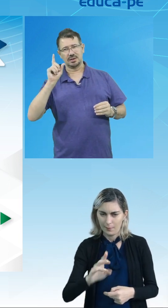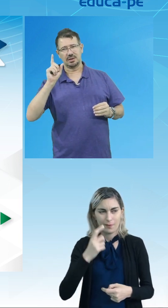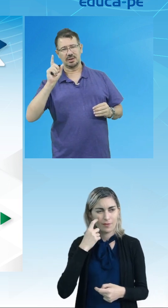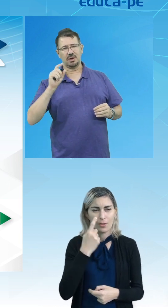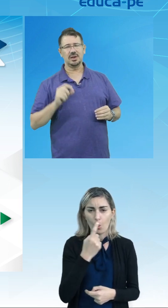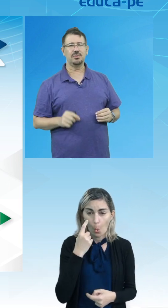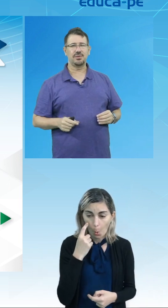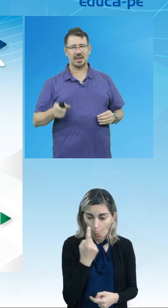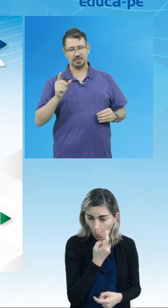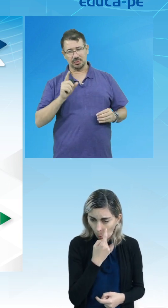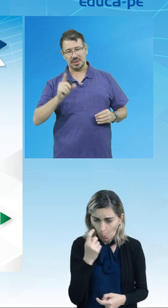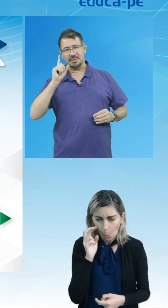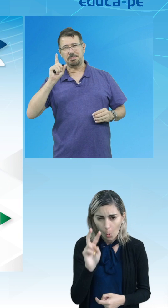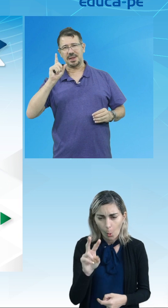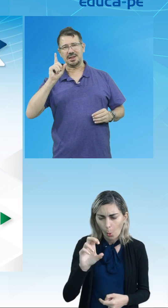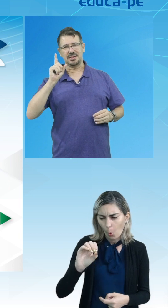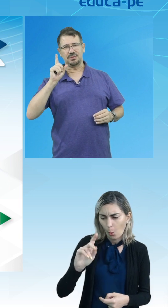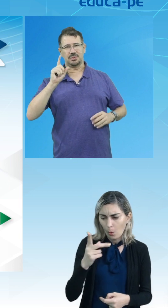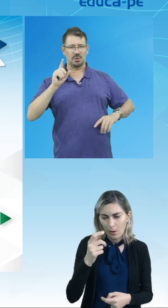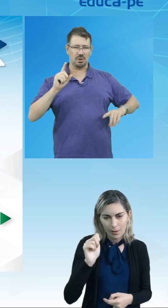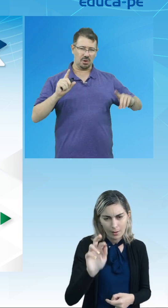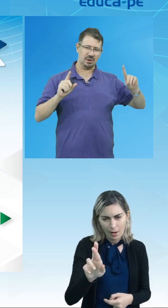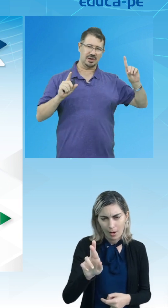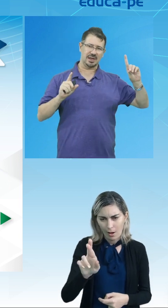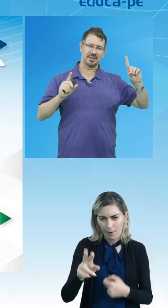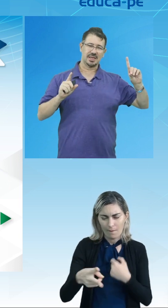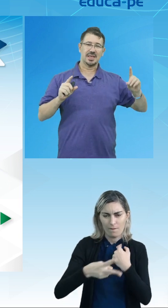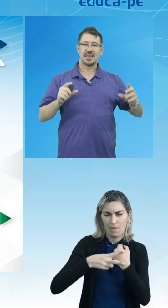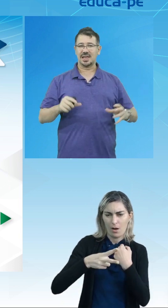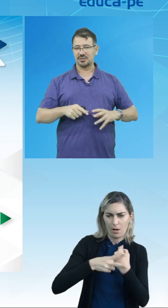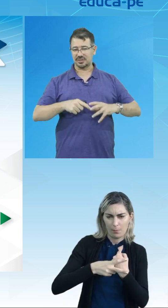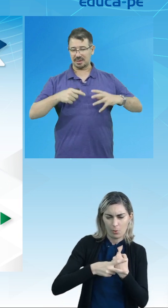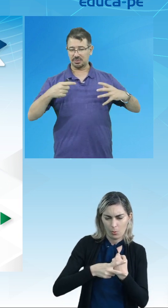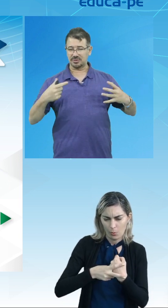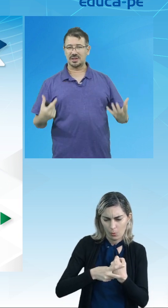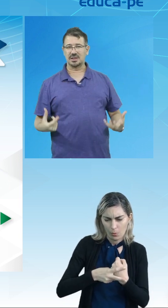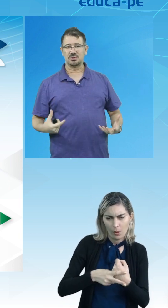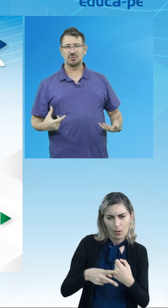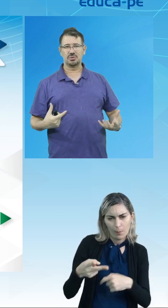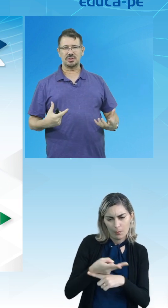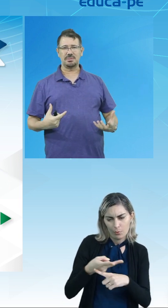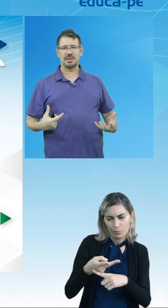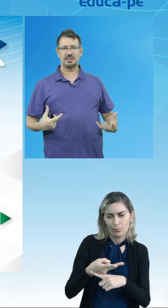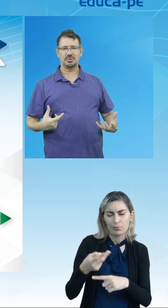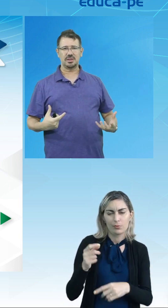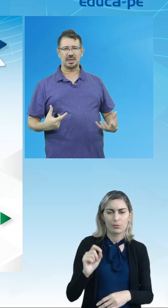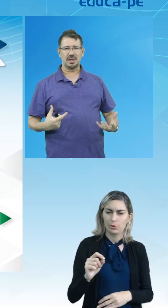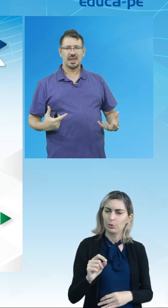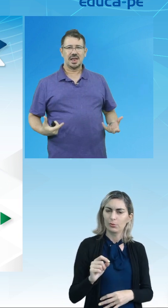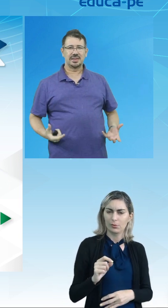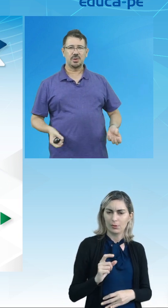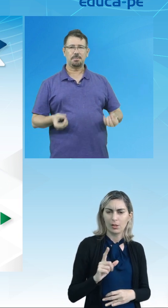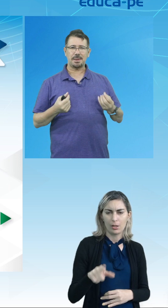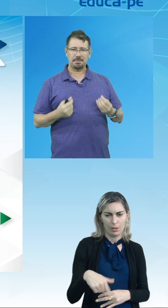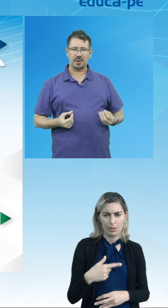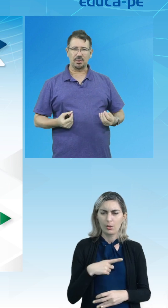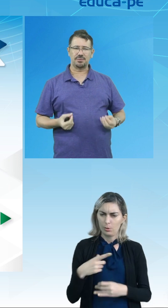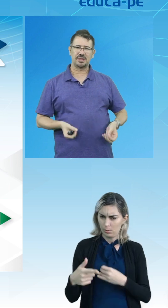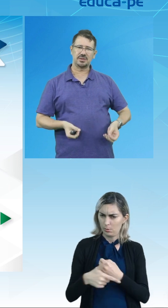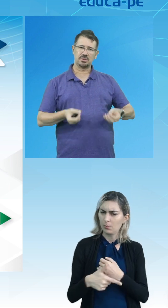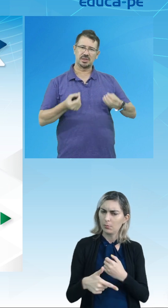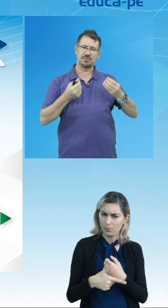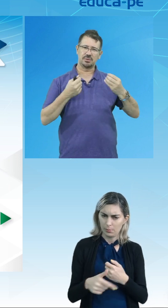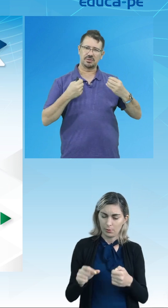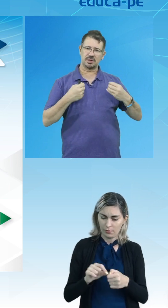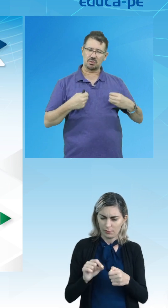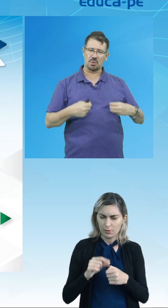olha o verbo no imperativo, olha. E ele está buscando justamente o quê? Ele tem um papel,